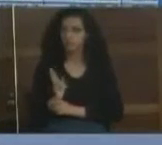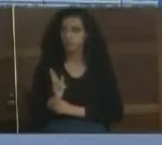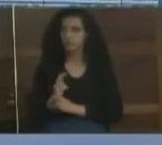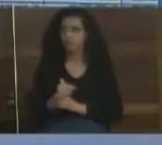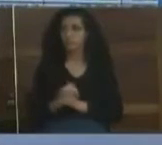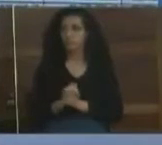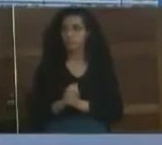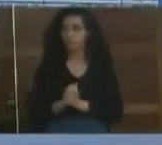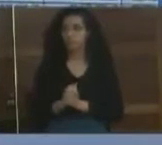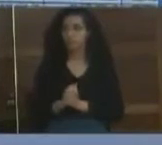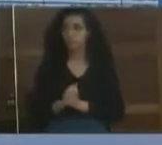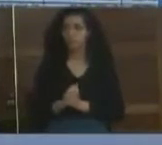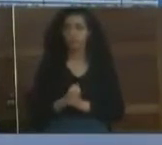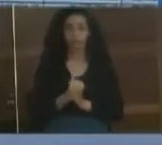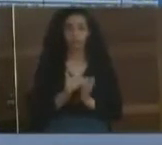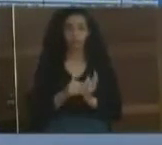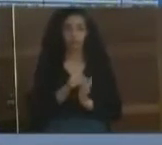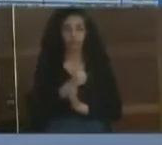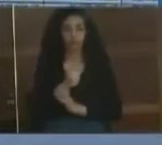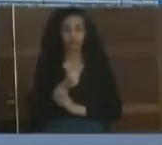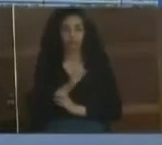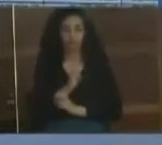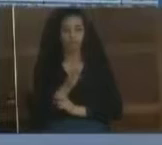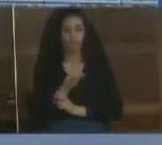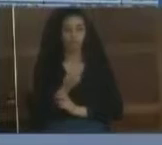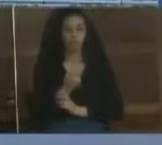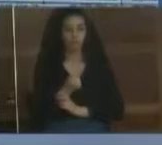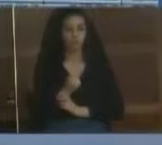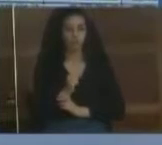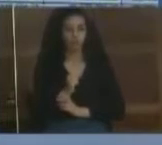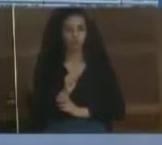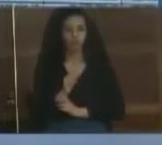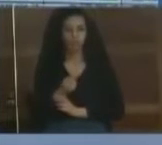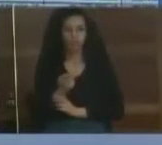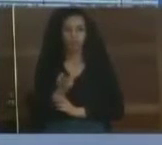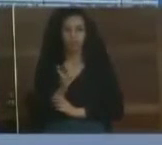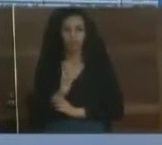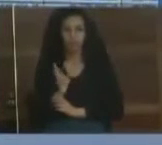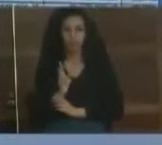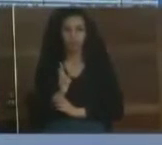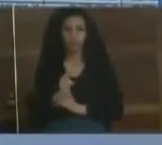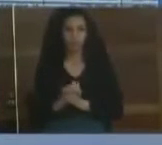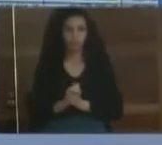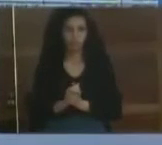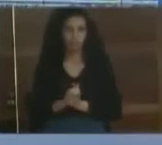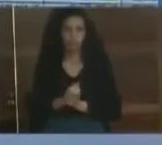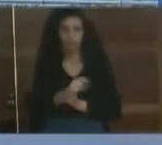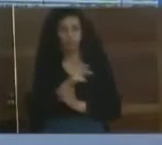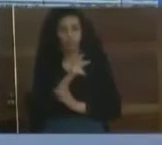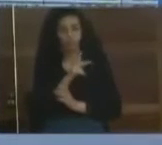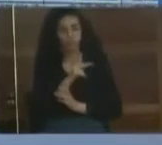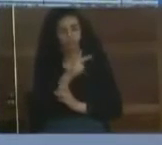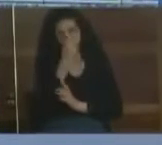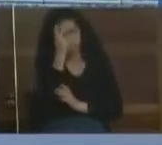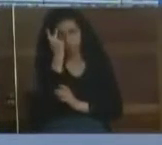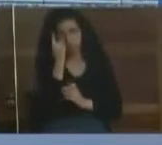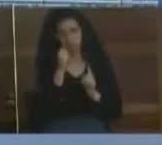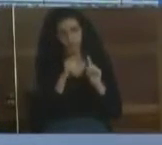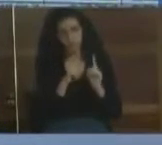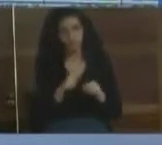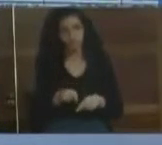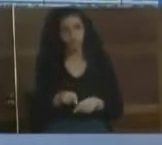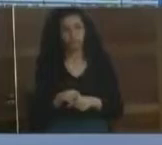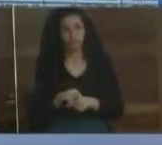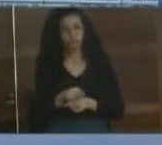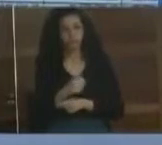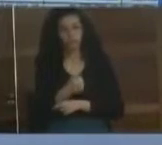até o quadrimestre de 11 milhões e 71 e 78 mil reais locação de mão de obra desse pessoal